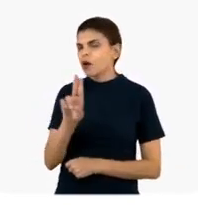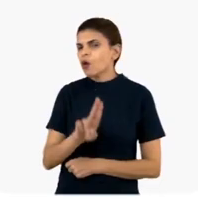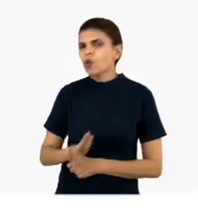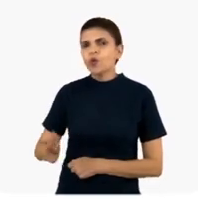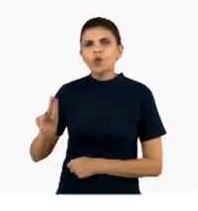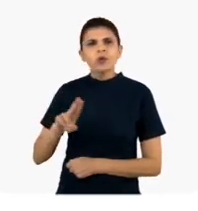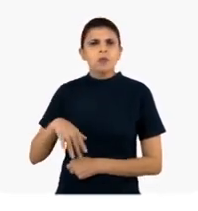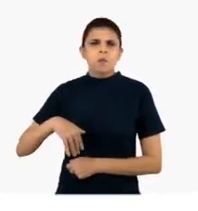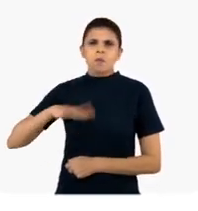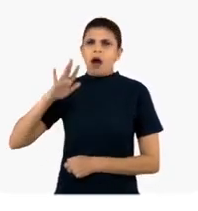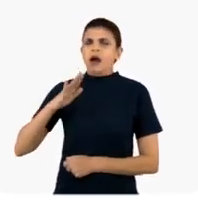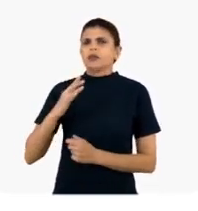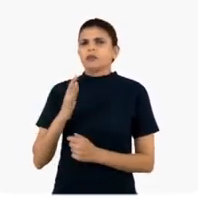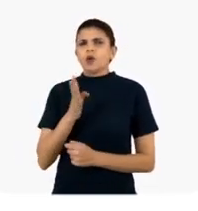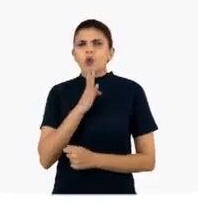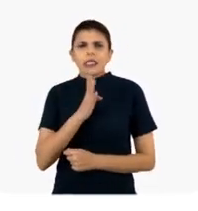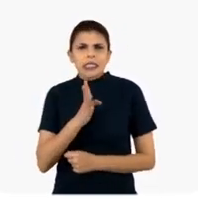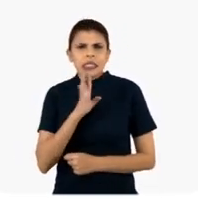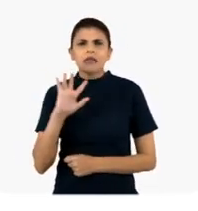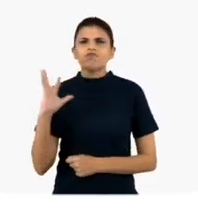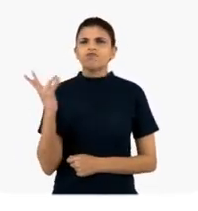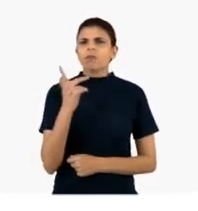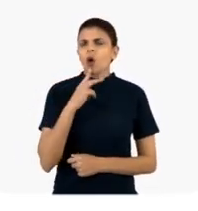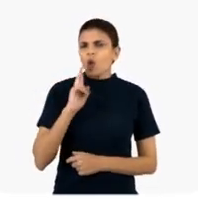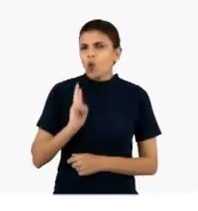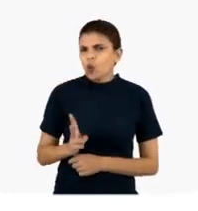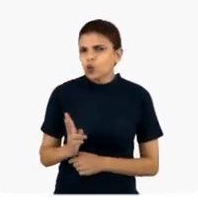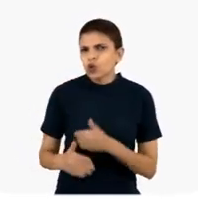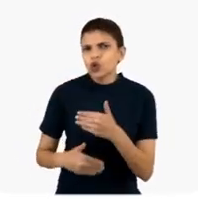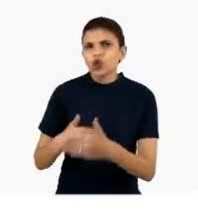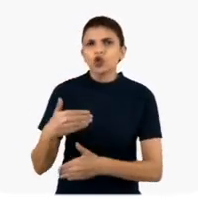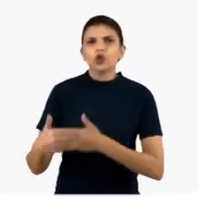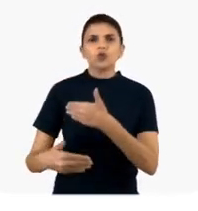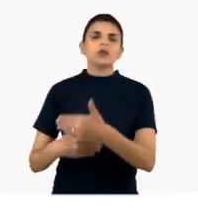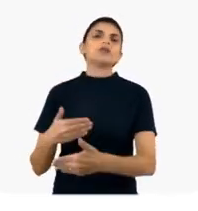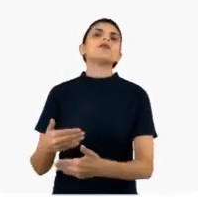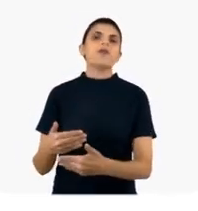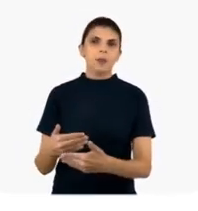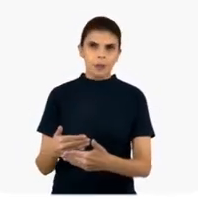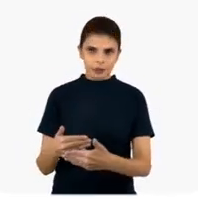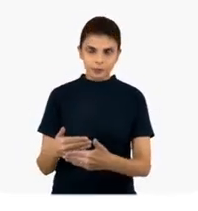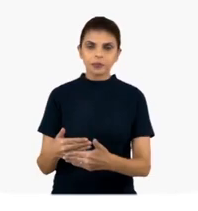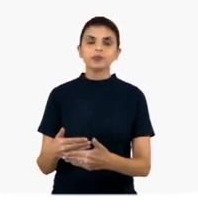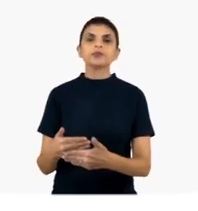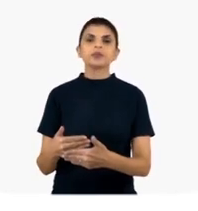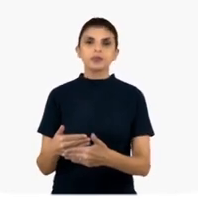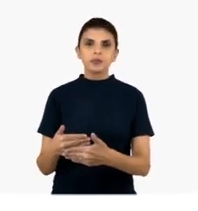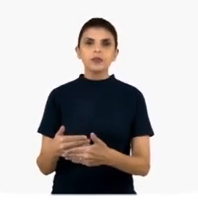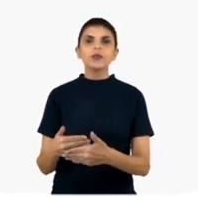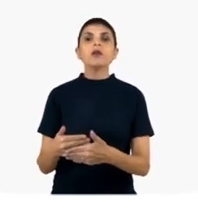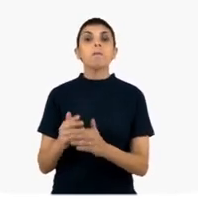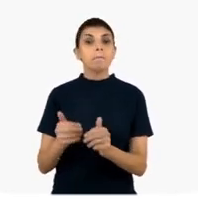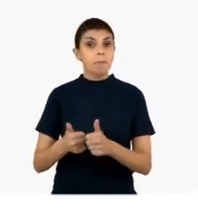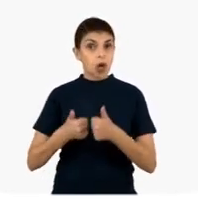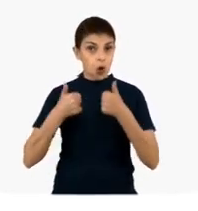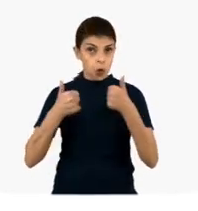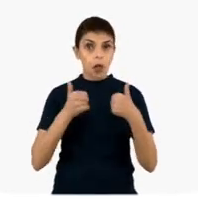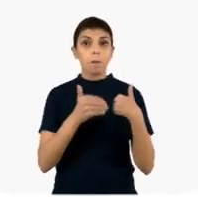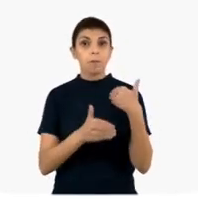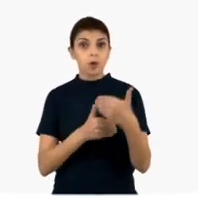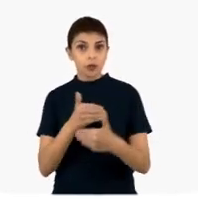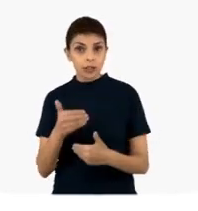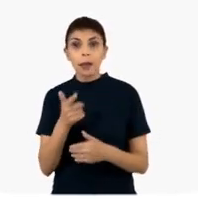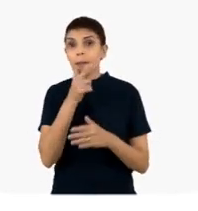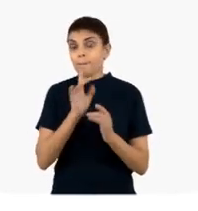e um arte muito, muito bem conhecido, mas que está em contínuo desenvolvimento e melhoria contínua